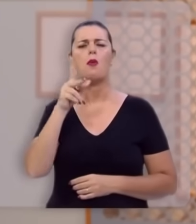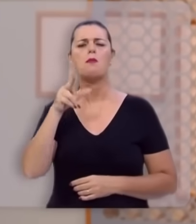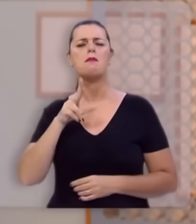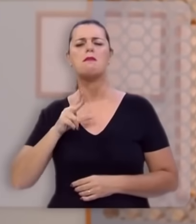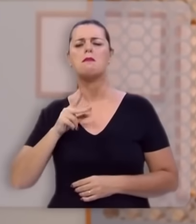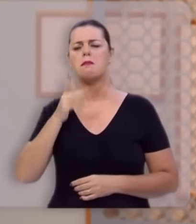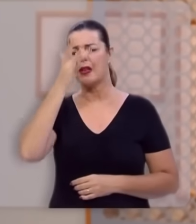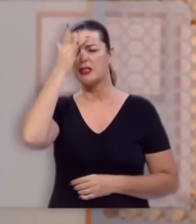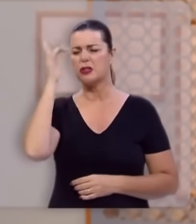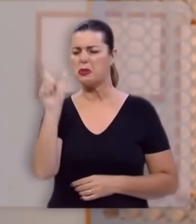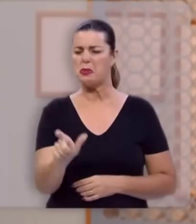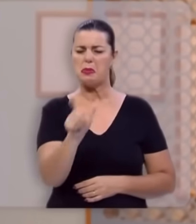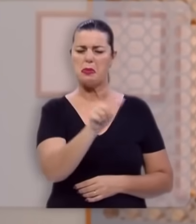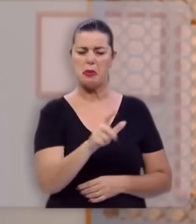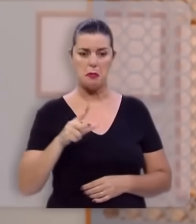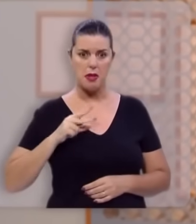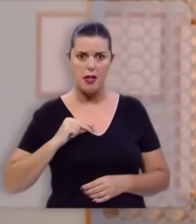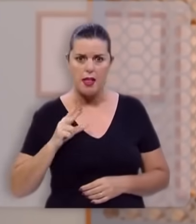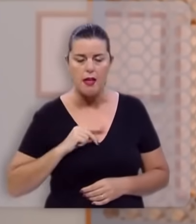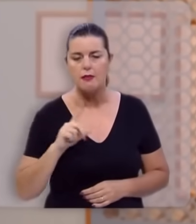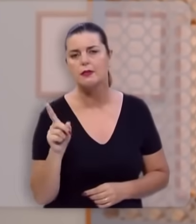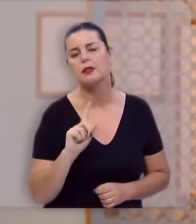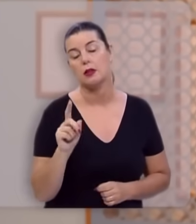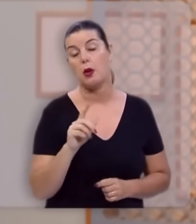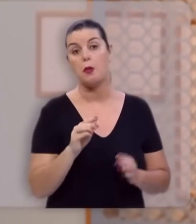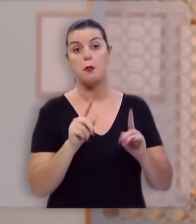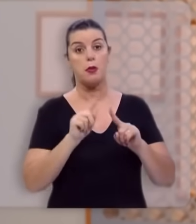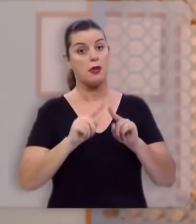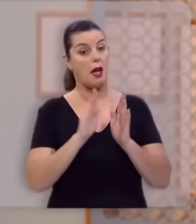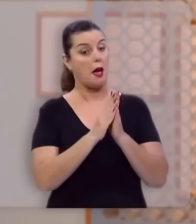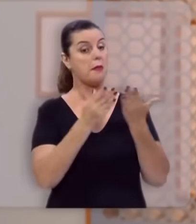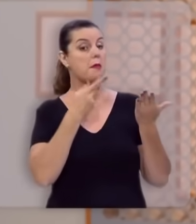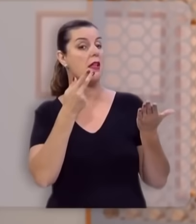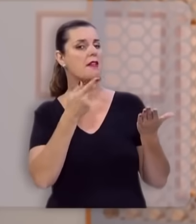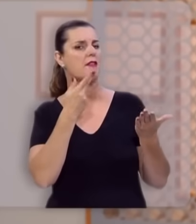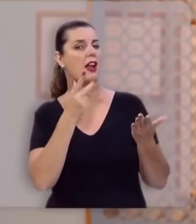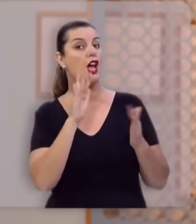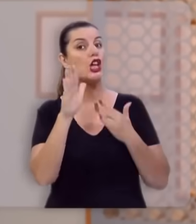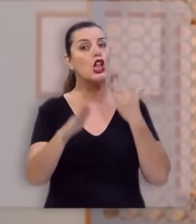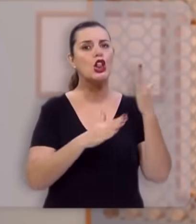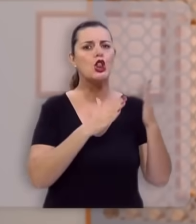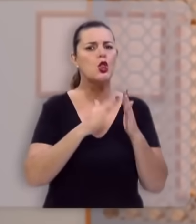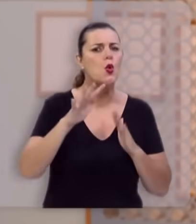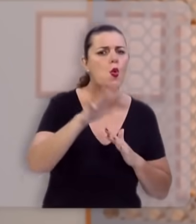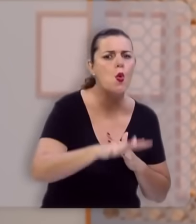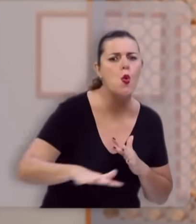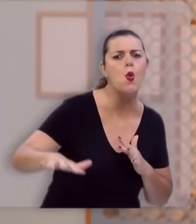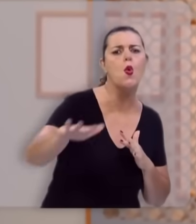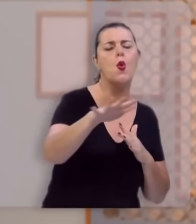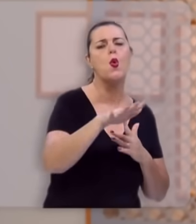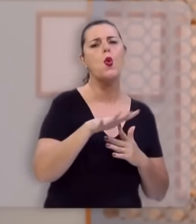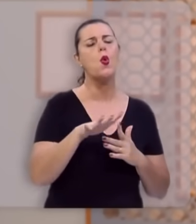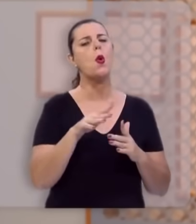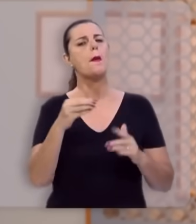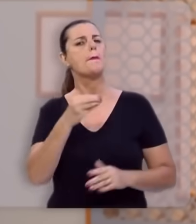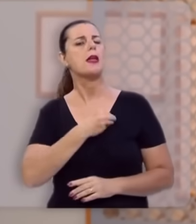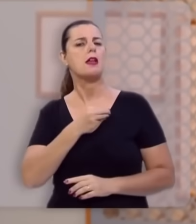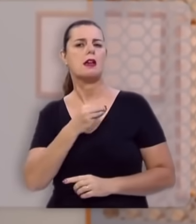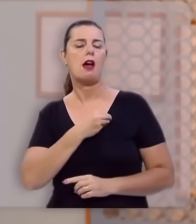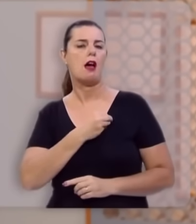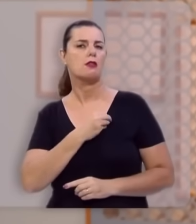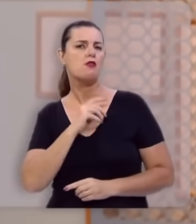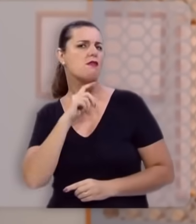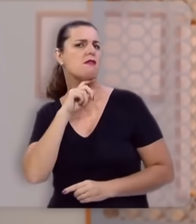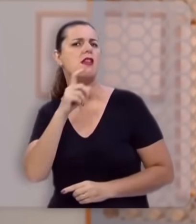merecem, porque a Bíblia diz que todos pecaram e destituídos estão da glória de Deus, não há justo nenhum sequer.